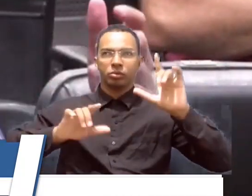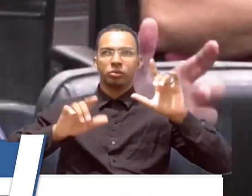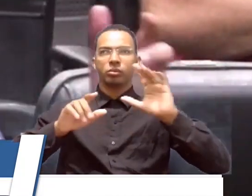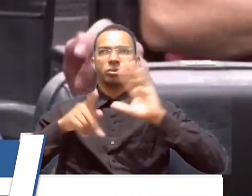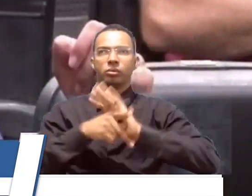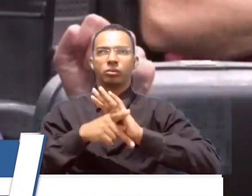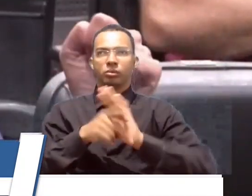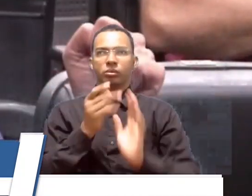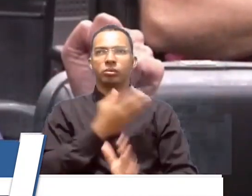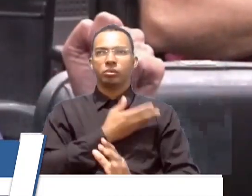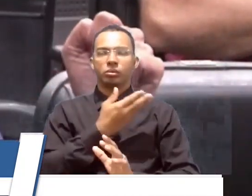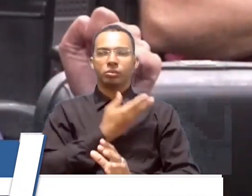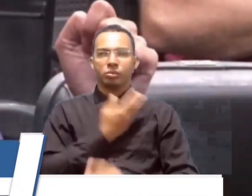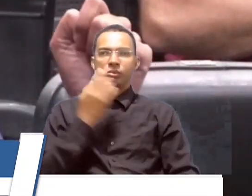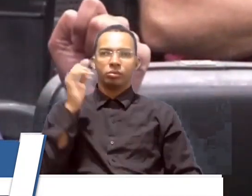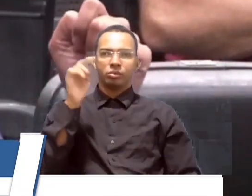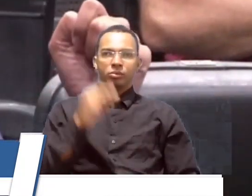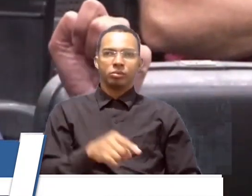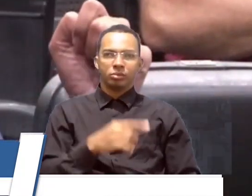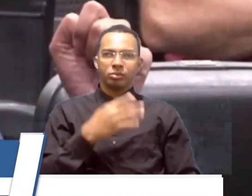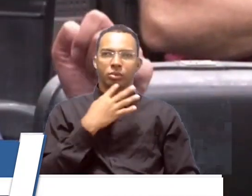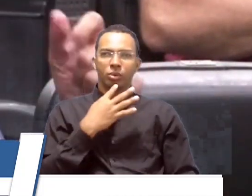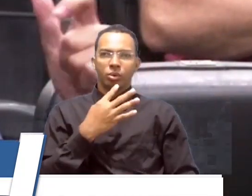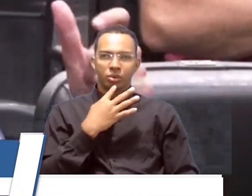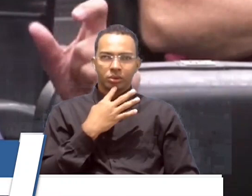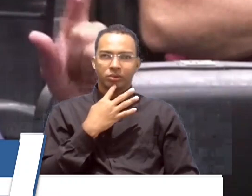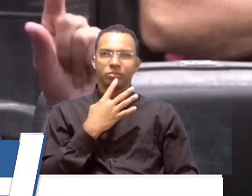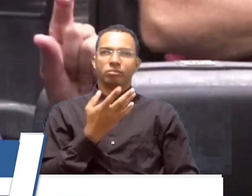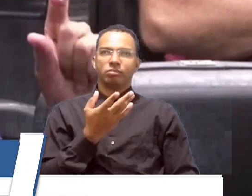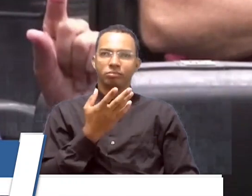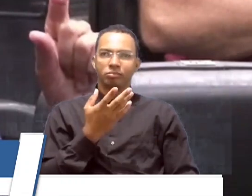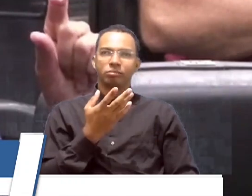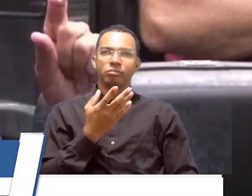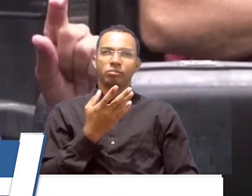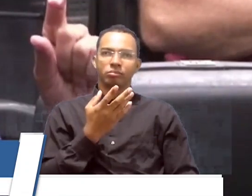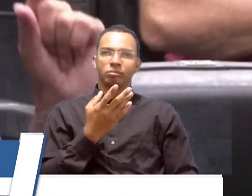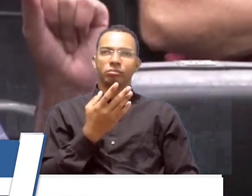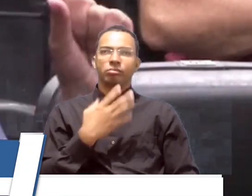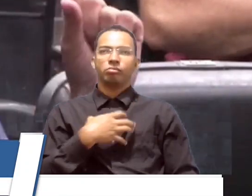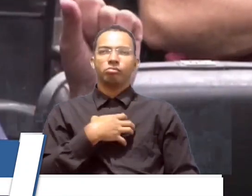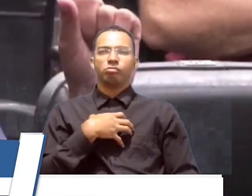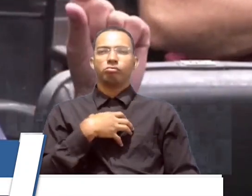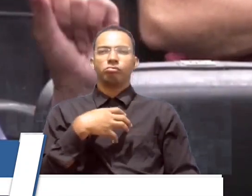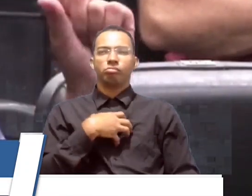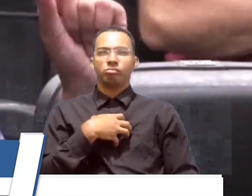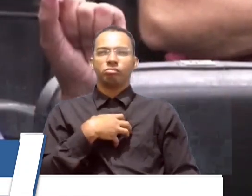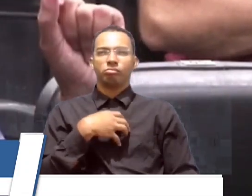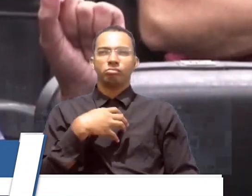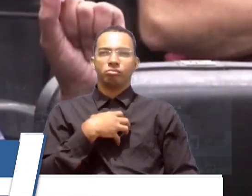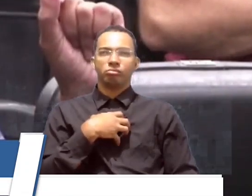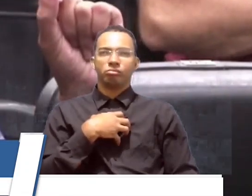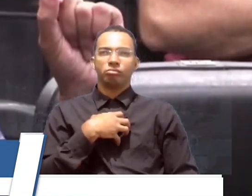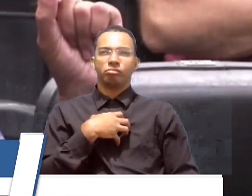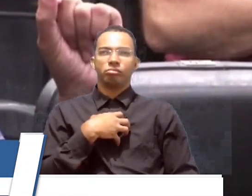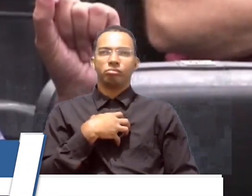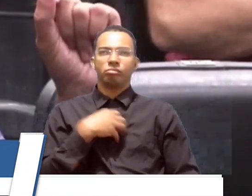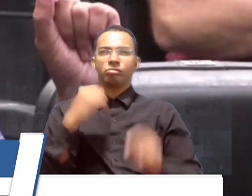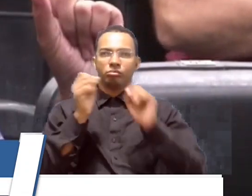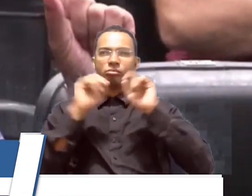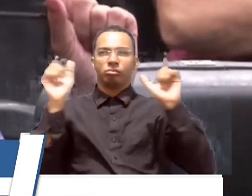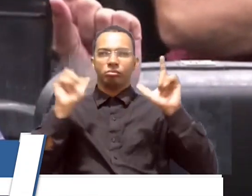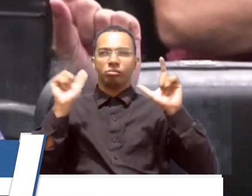aqui que ficam conhecendo, é uma forma de dar um sinal de alerta